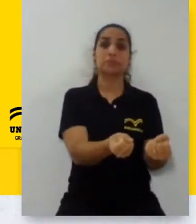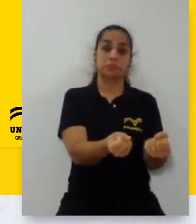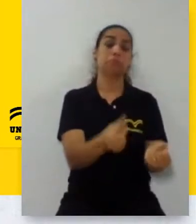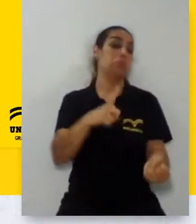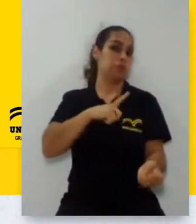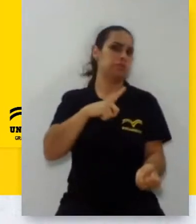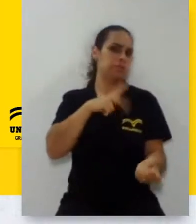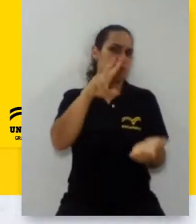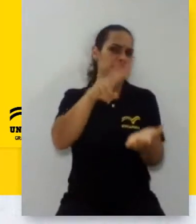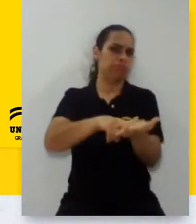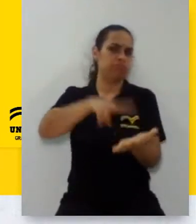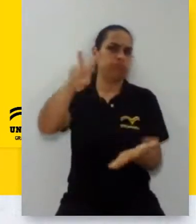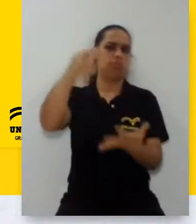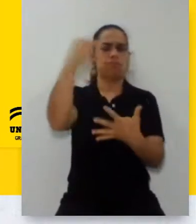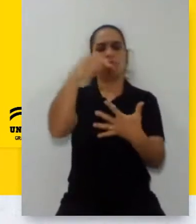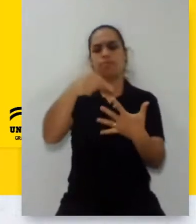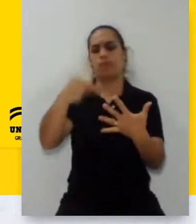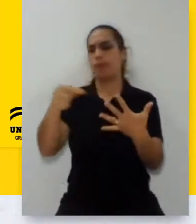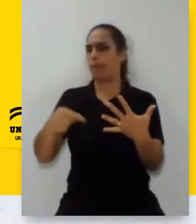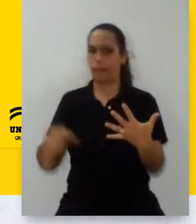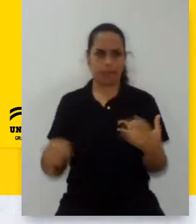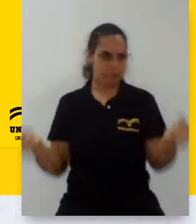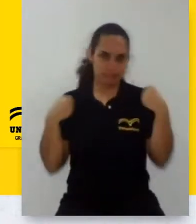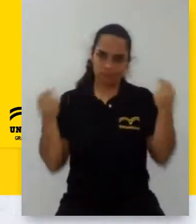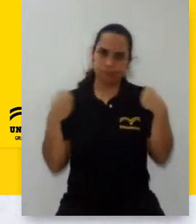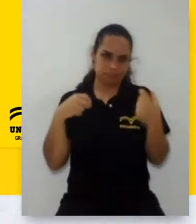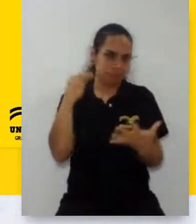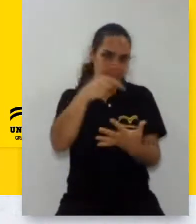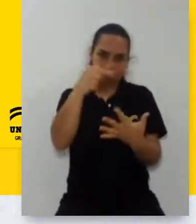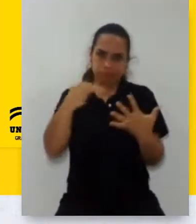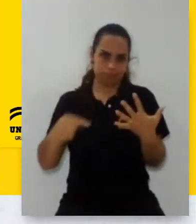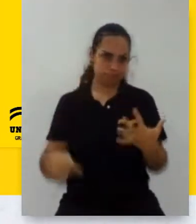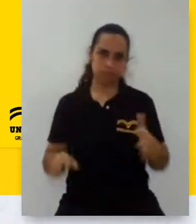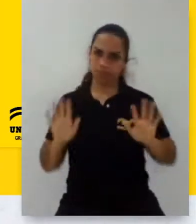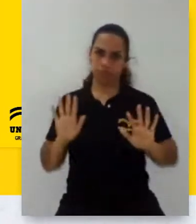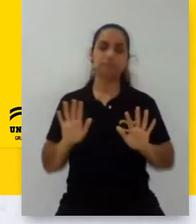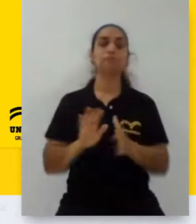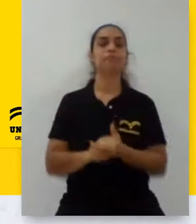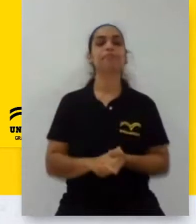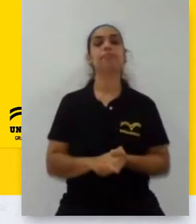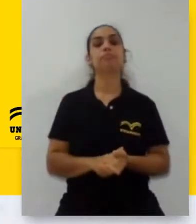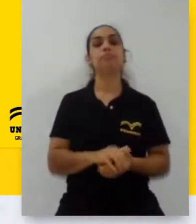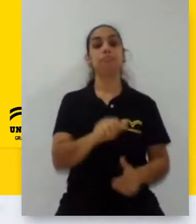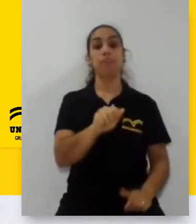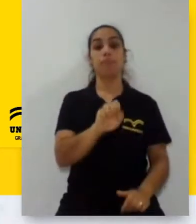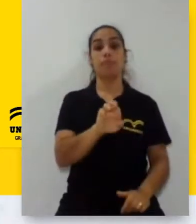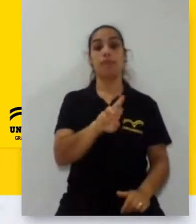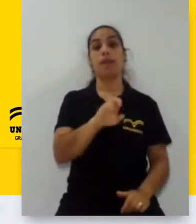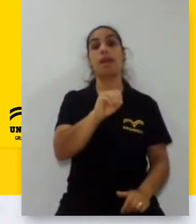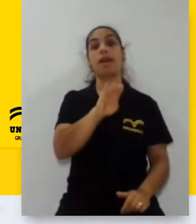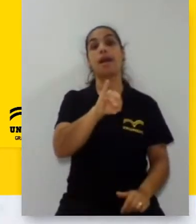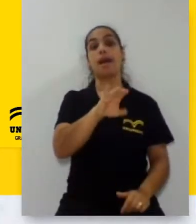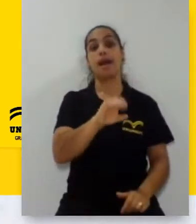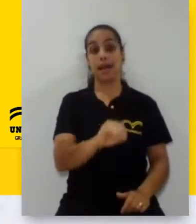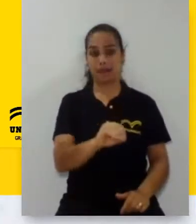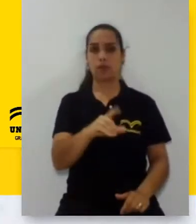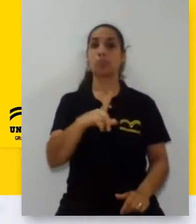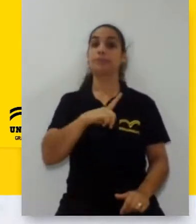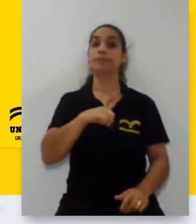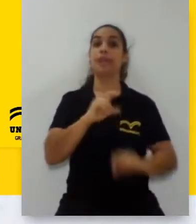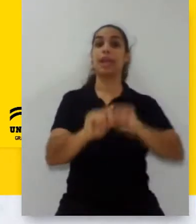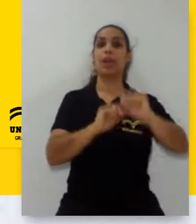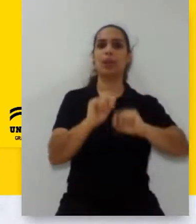exercício. Enfim, o aeróbio, nós temos melhora na capacidade de contração cardíaca, melhora no